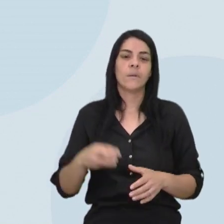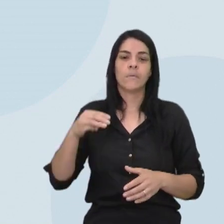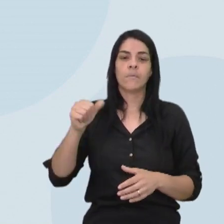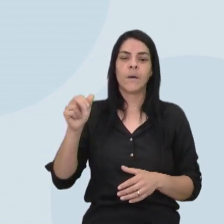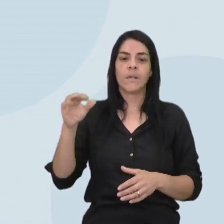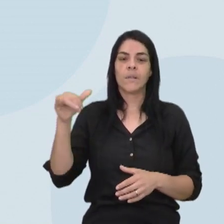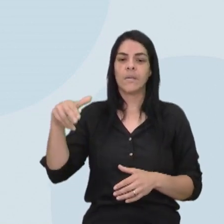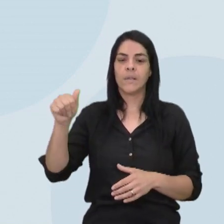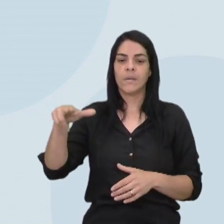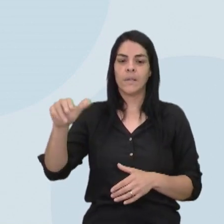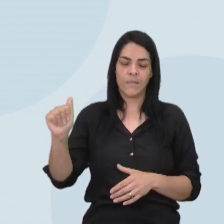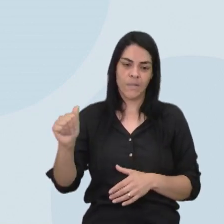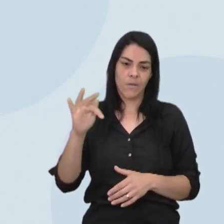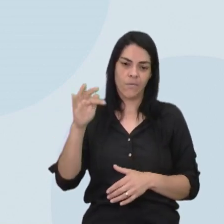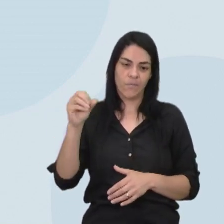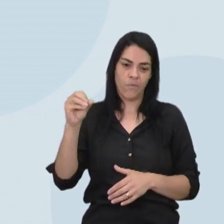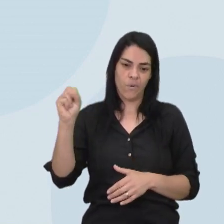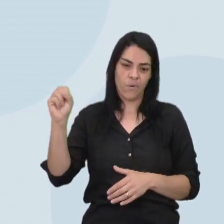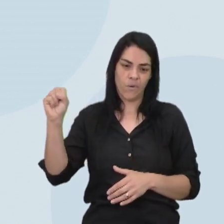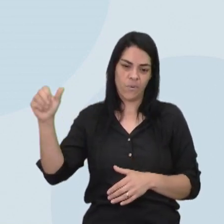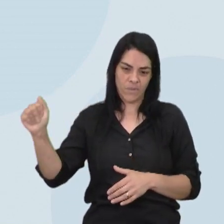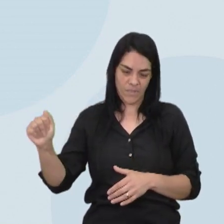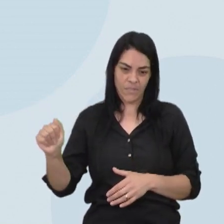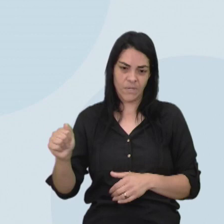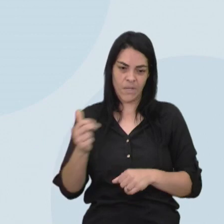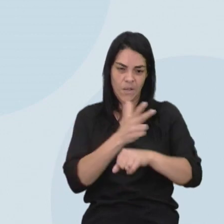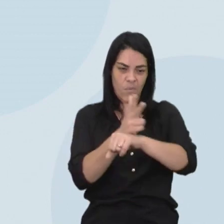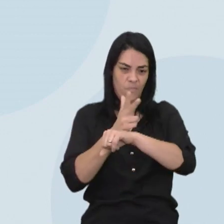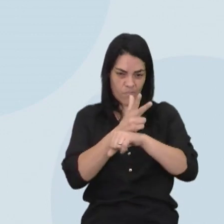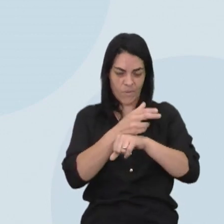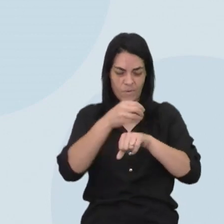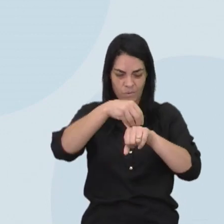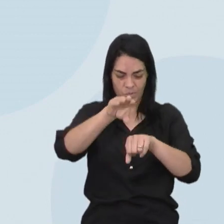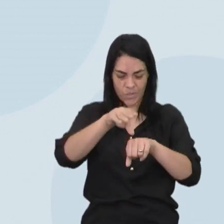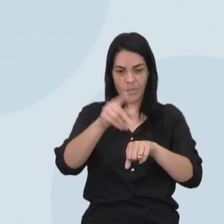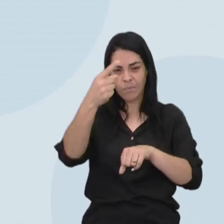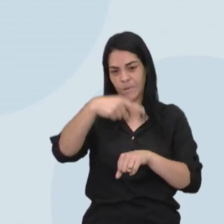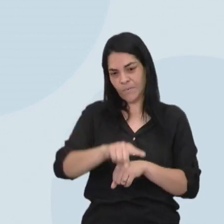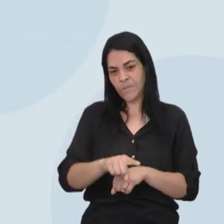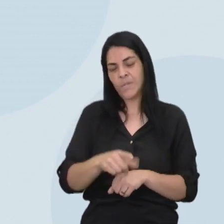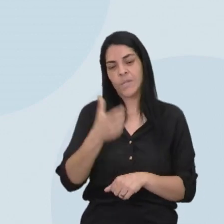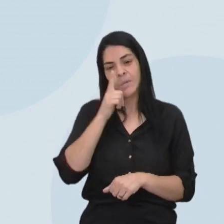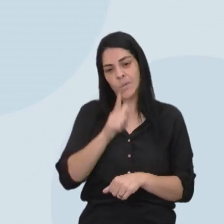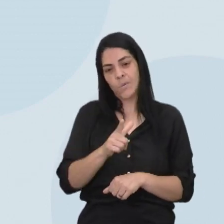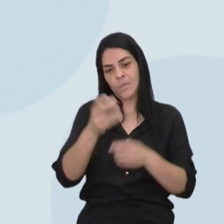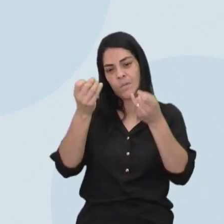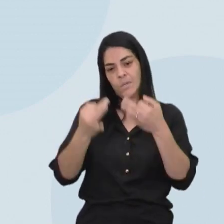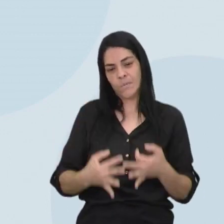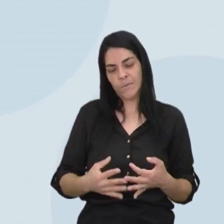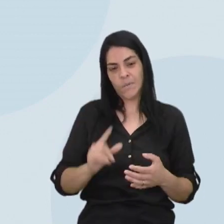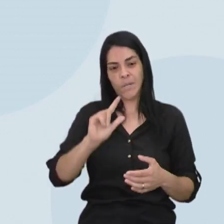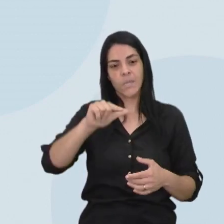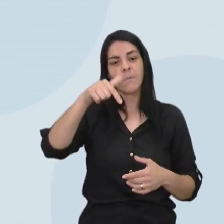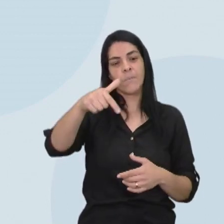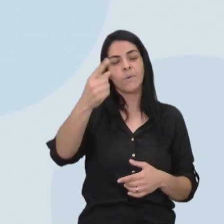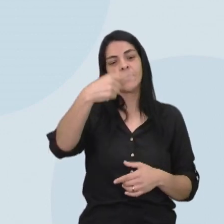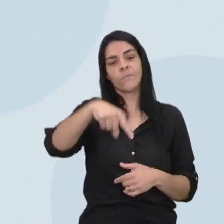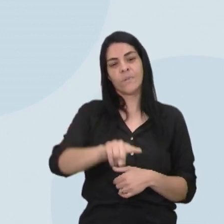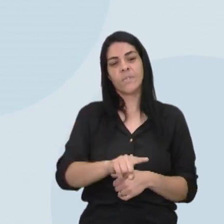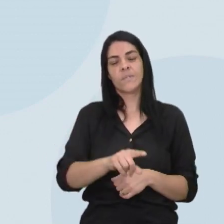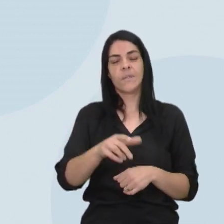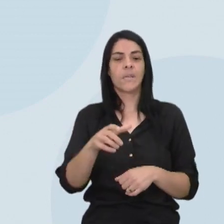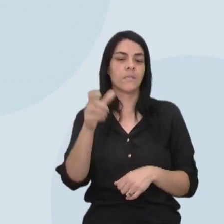um vídeo de sugestão para vocês aqui que a gente não conseguiu passar, para vocês assistirem falando sobre as